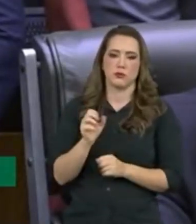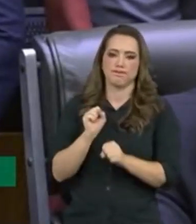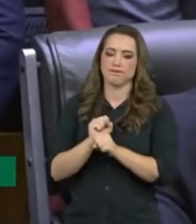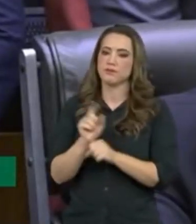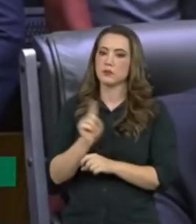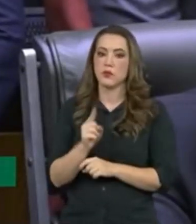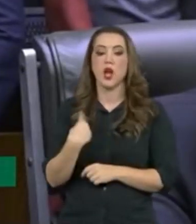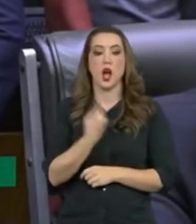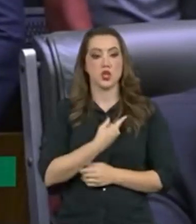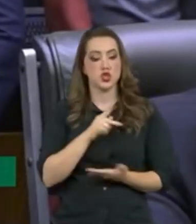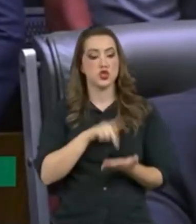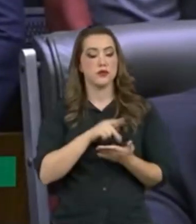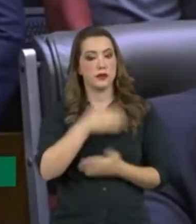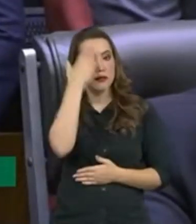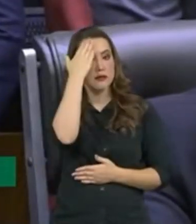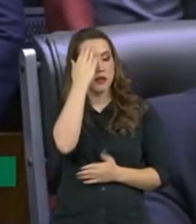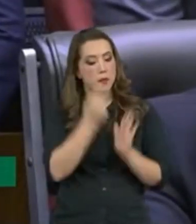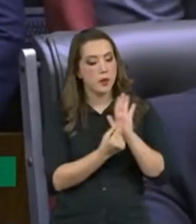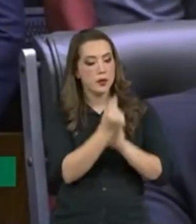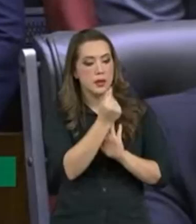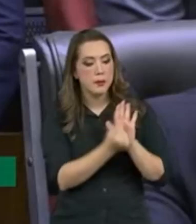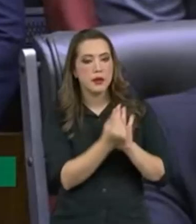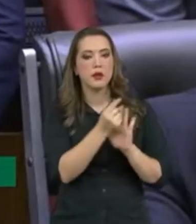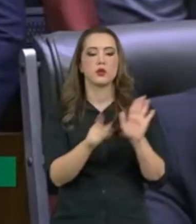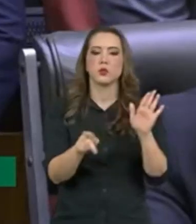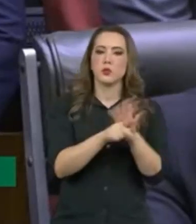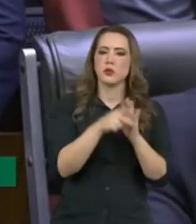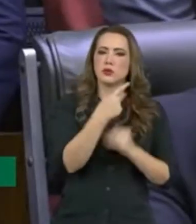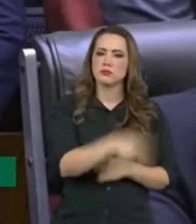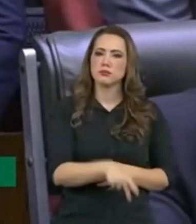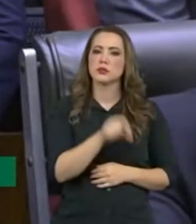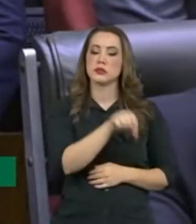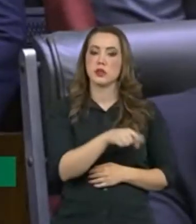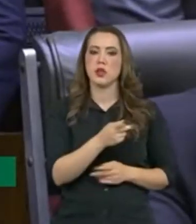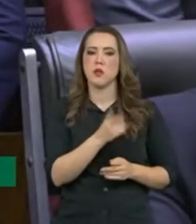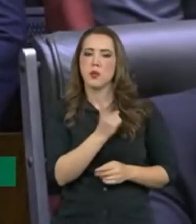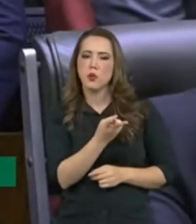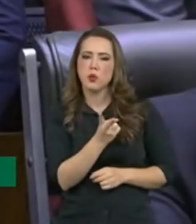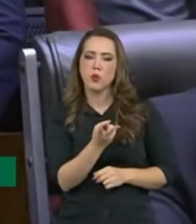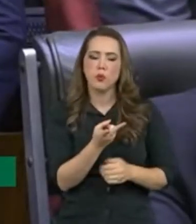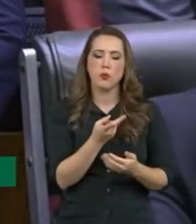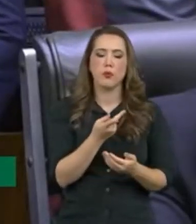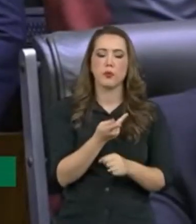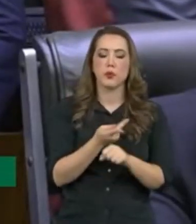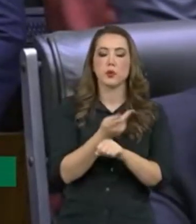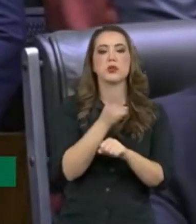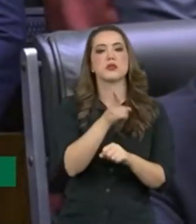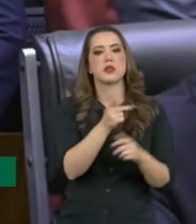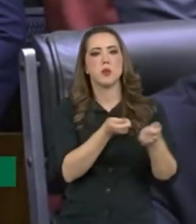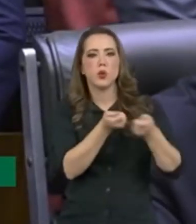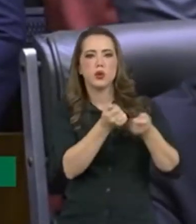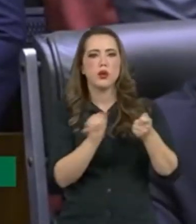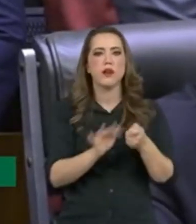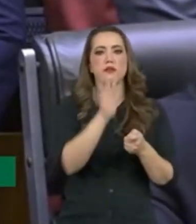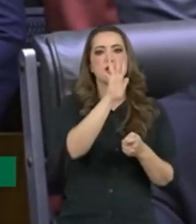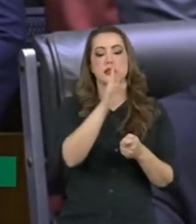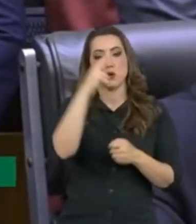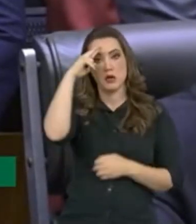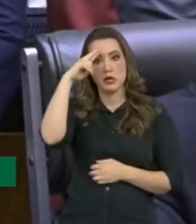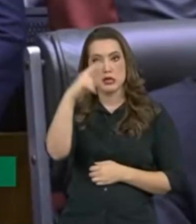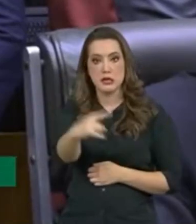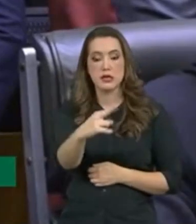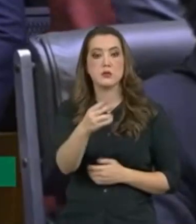realismo orçamentário, fiscal e monetário, buscando a estabilidade, controlando a inflação e